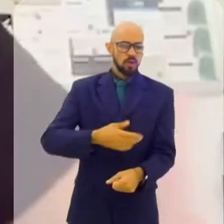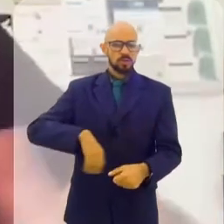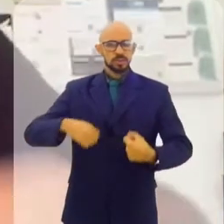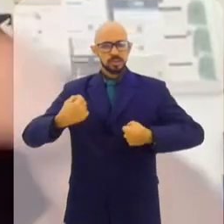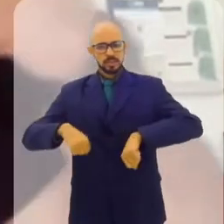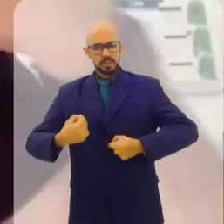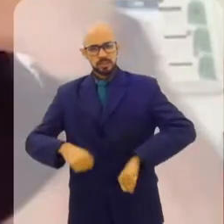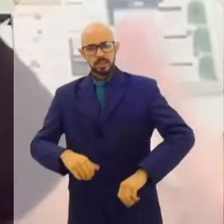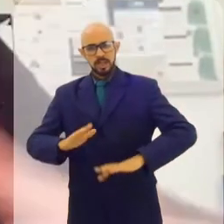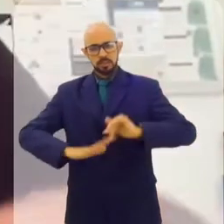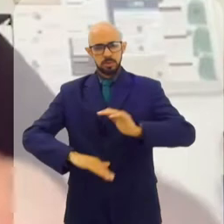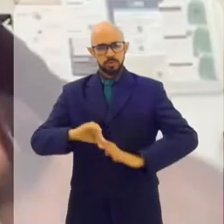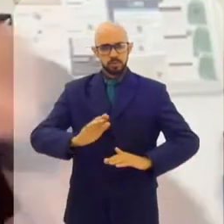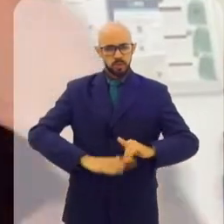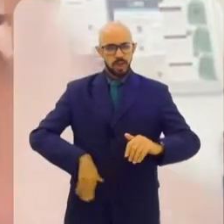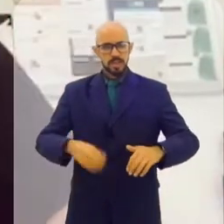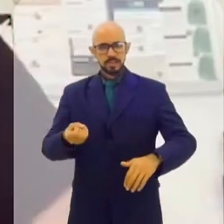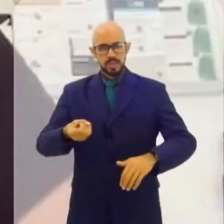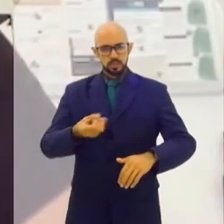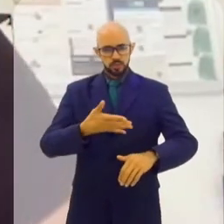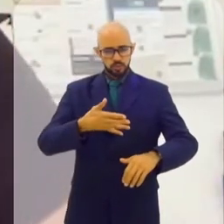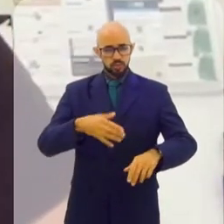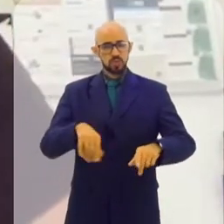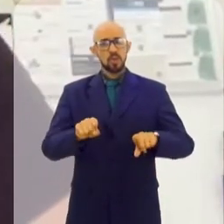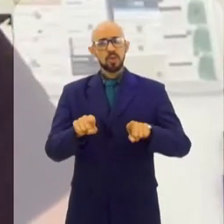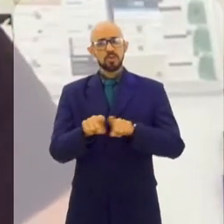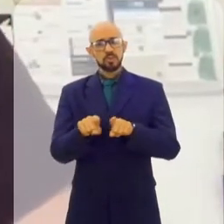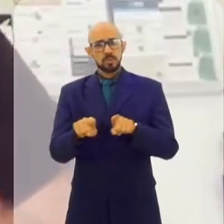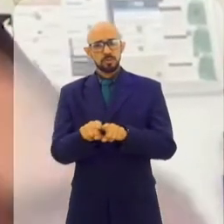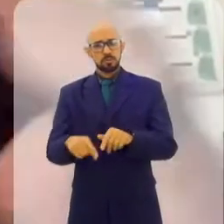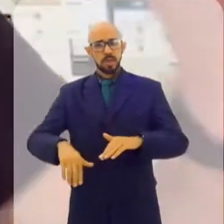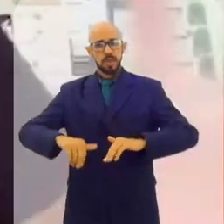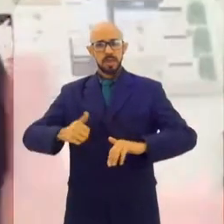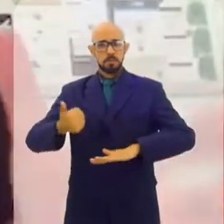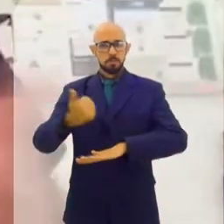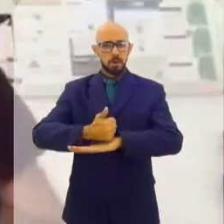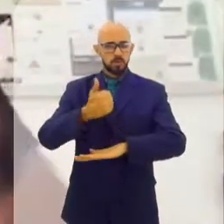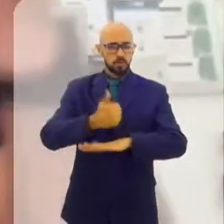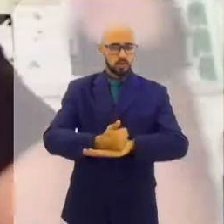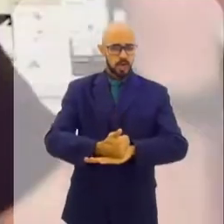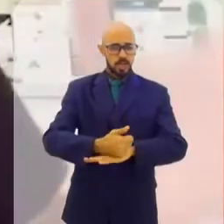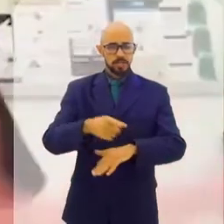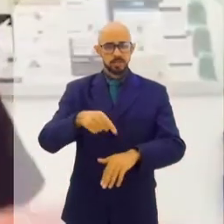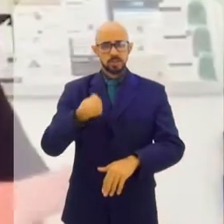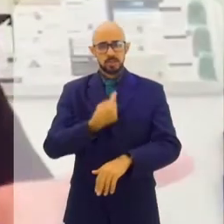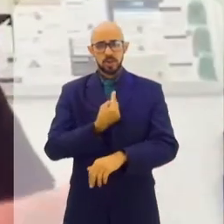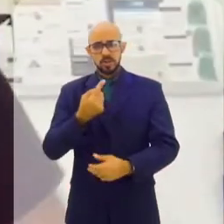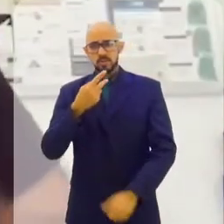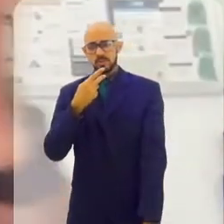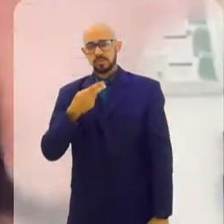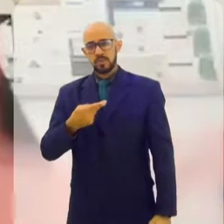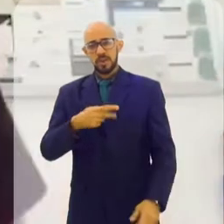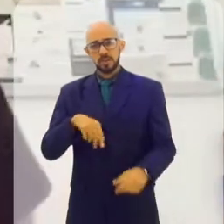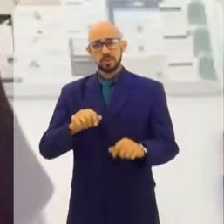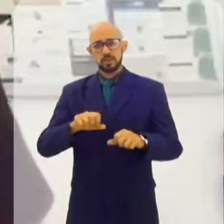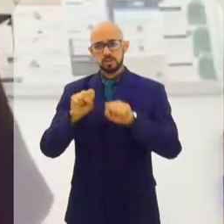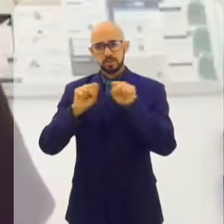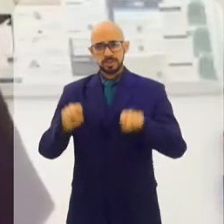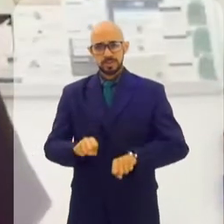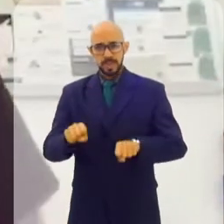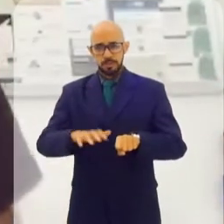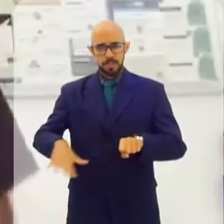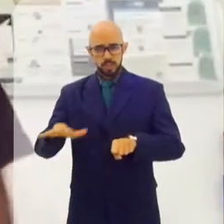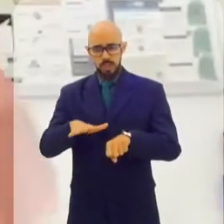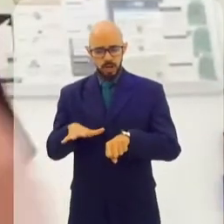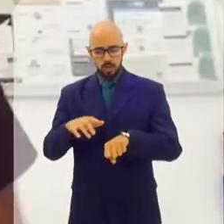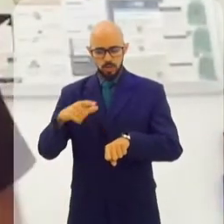novo trabalho, do novo emprego, das novas profissões, enfim, tudo isso, a gente tem essa, falando um pouquinho do sistema